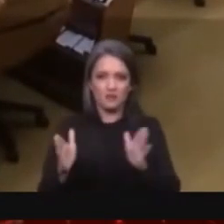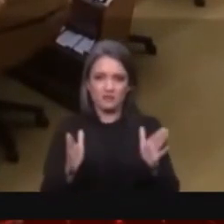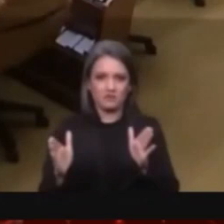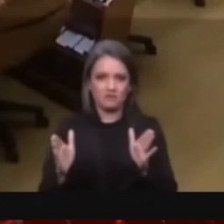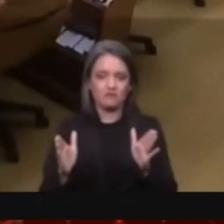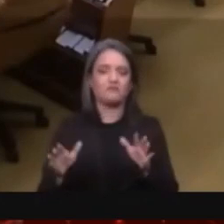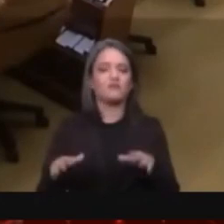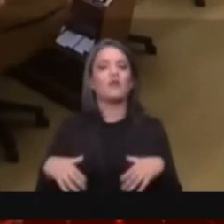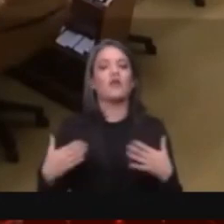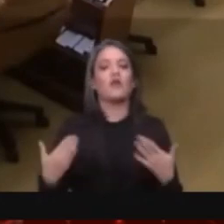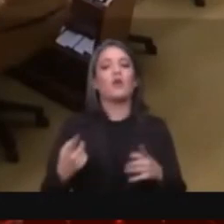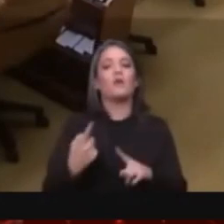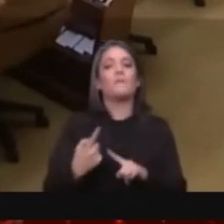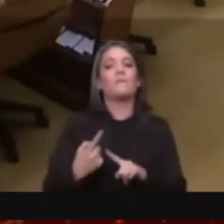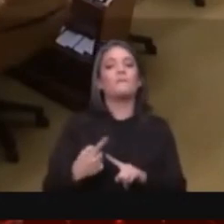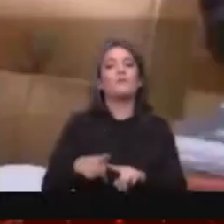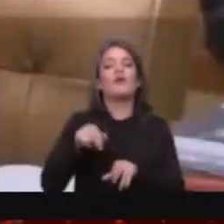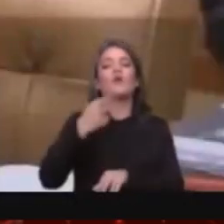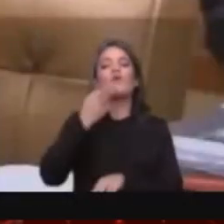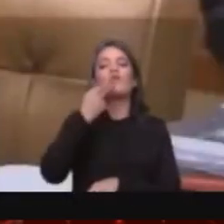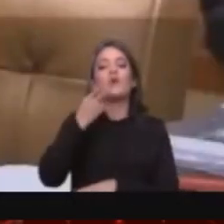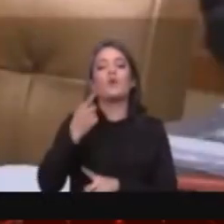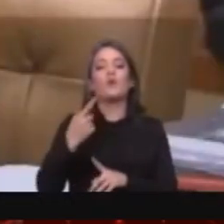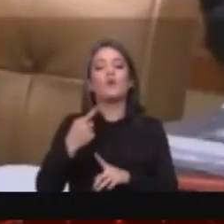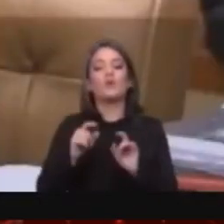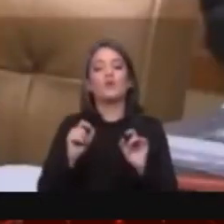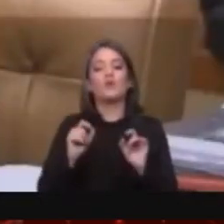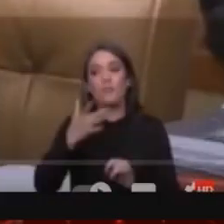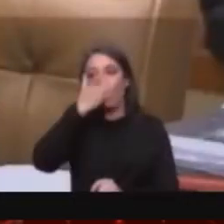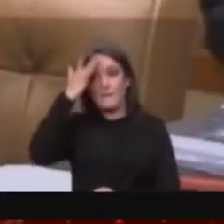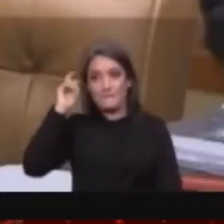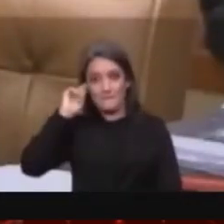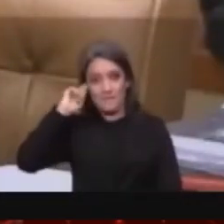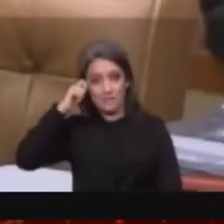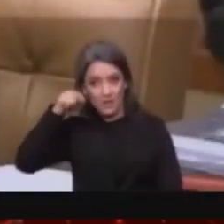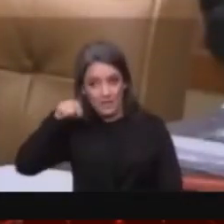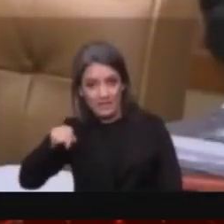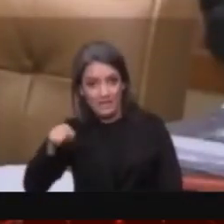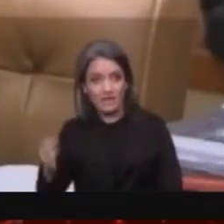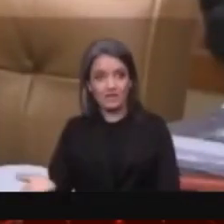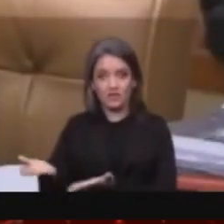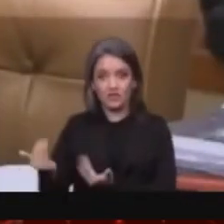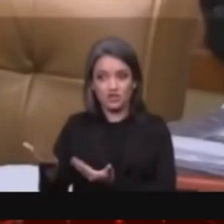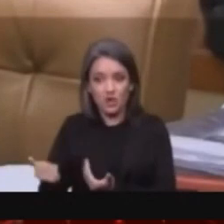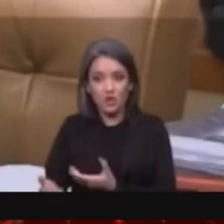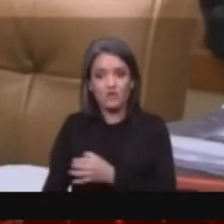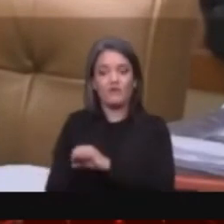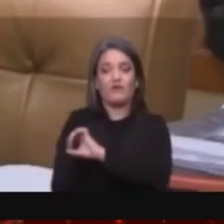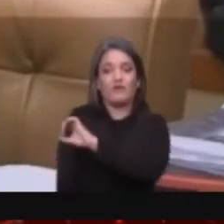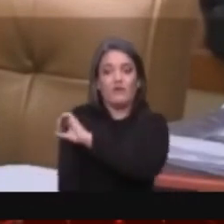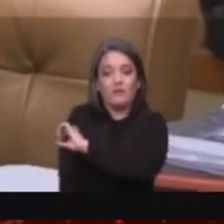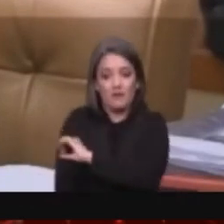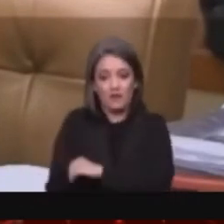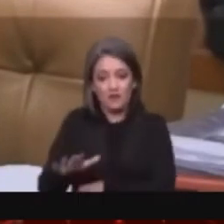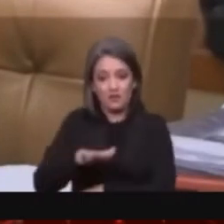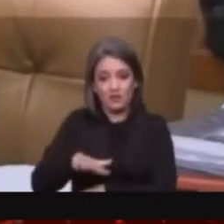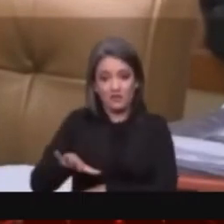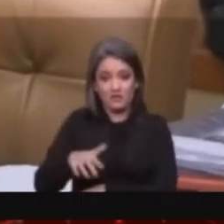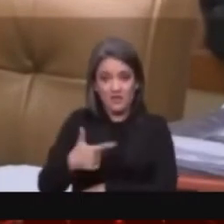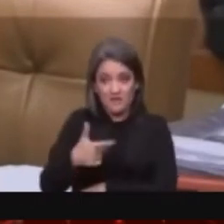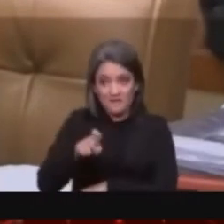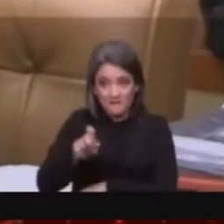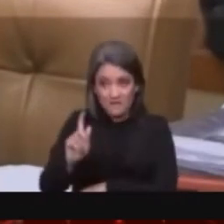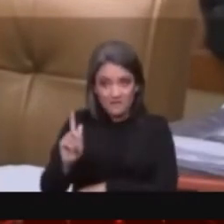lembrou hoje, em relação ao negro jovem analfabeto, com 25 já